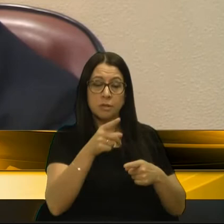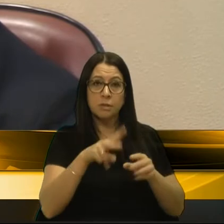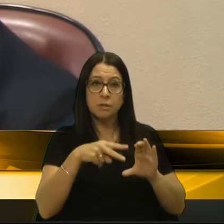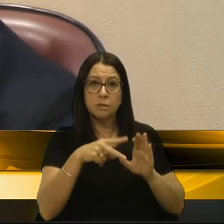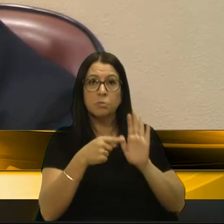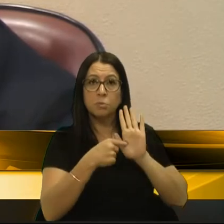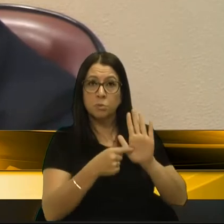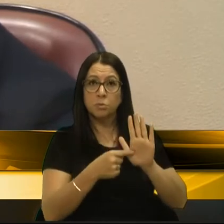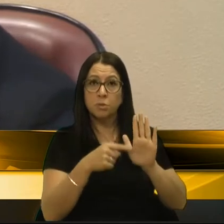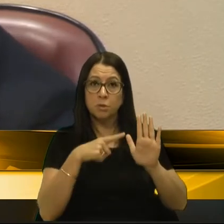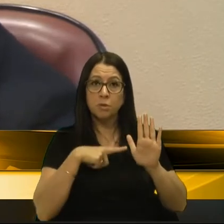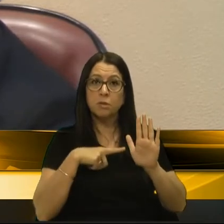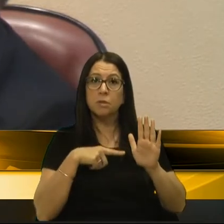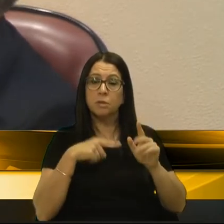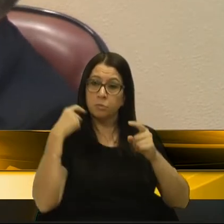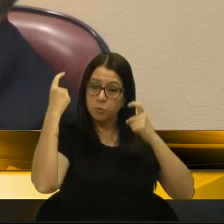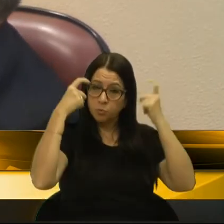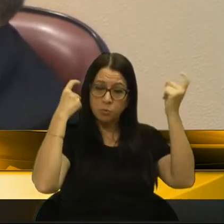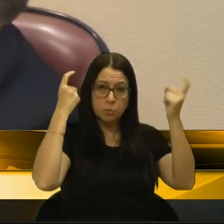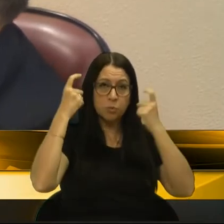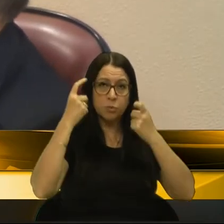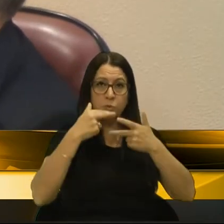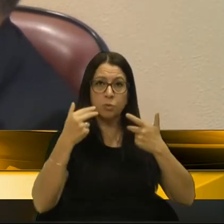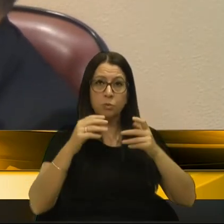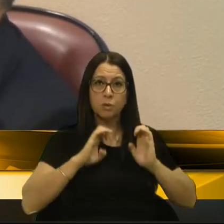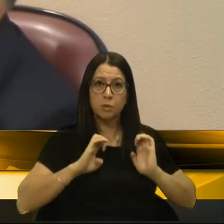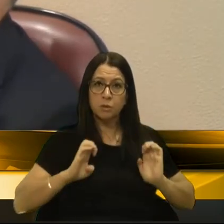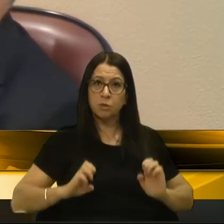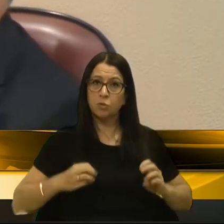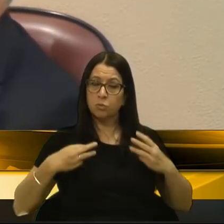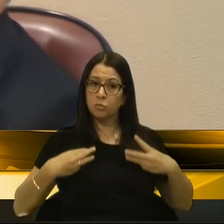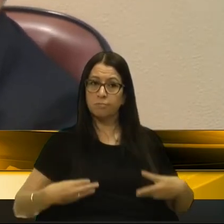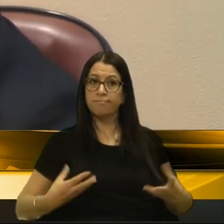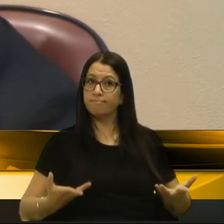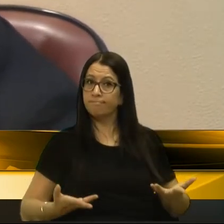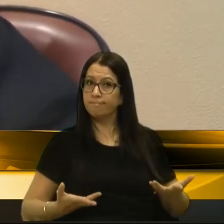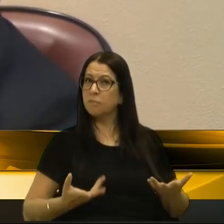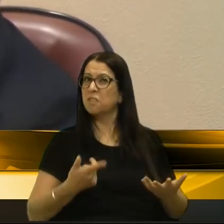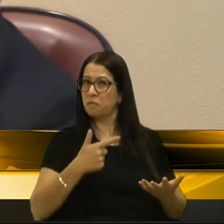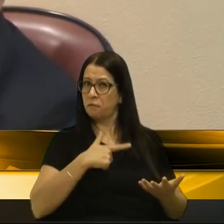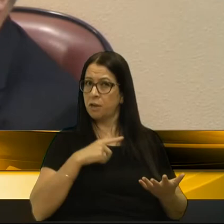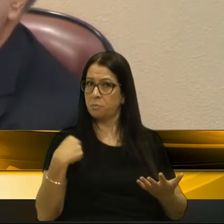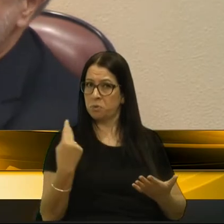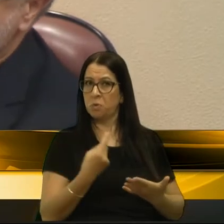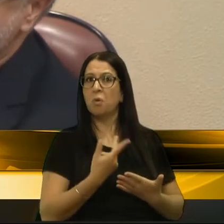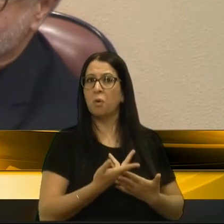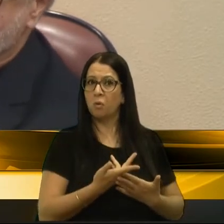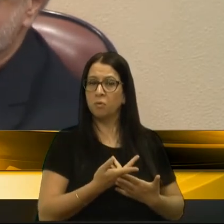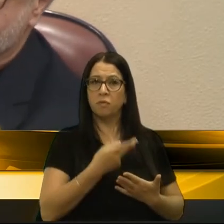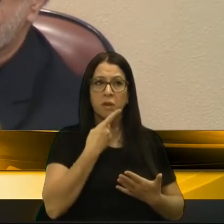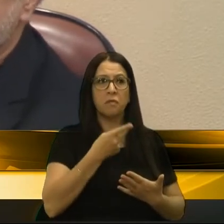de mostrar que tem realmente preocupação com a questão da ética e da moralidade. Caso contrário, vai ficar muito feio para nós.